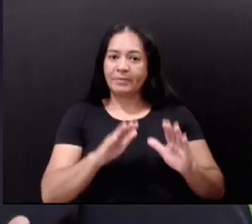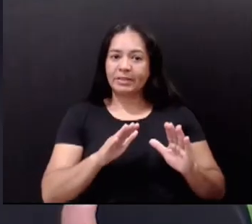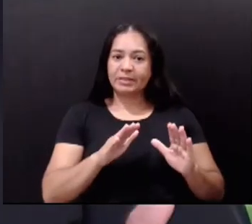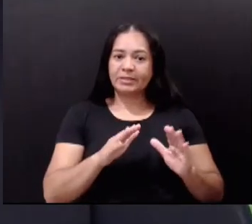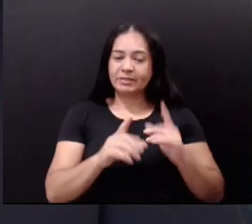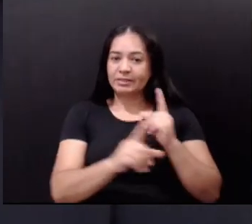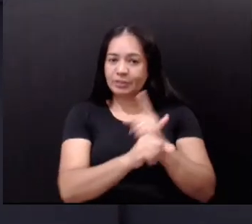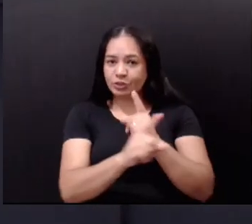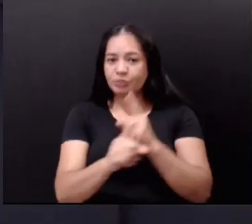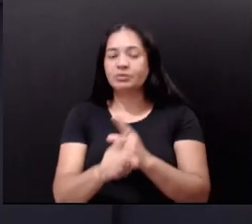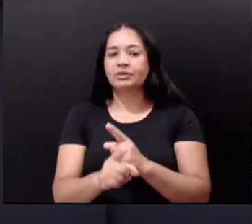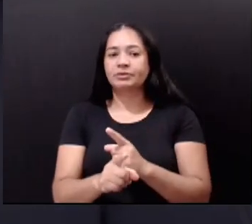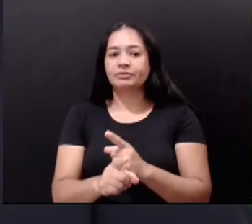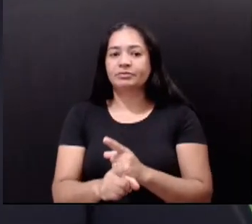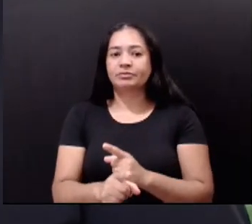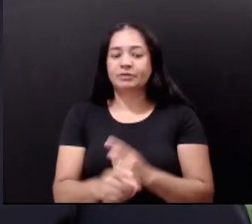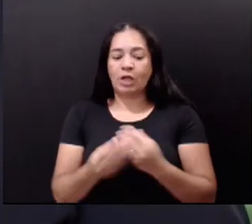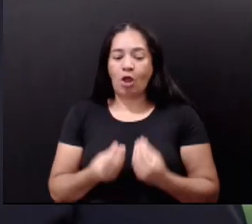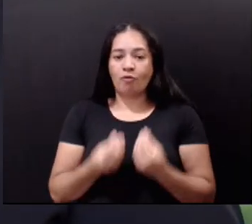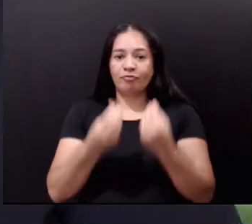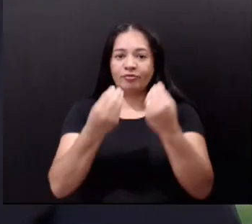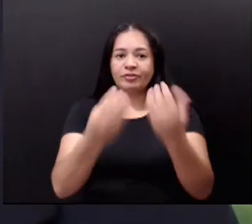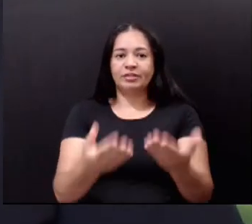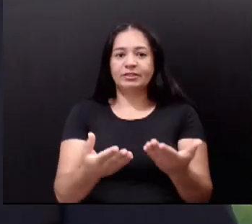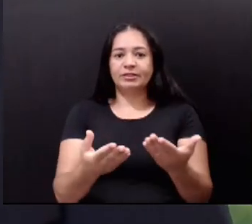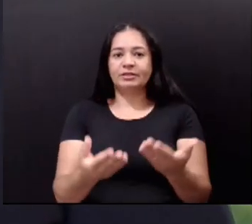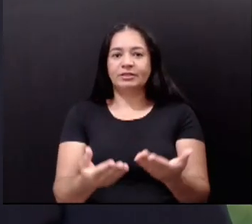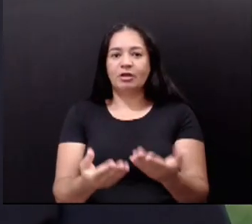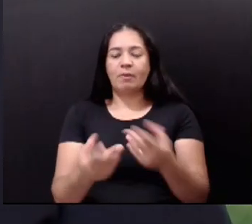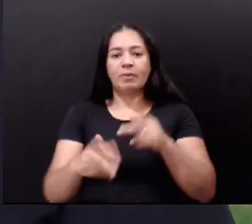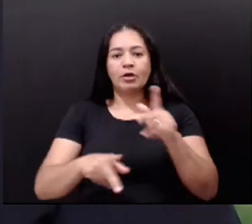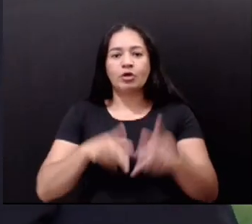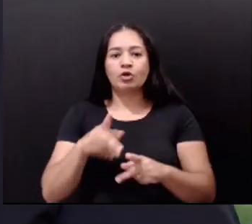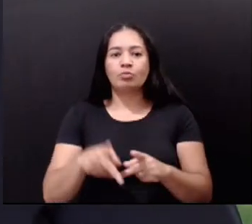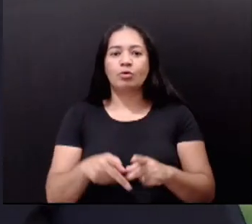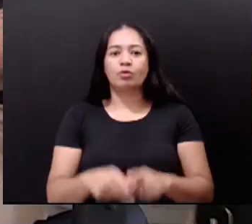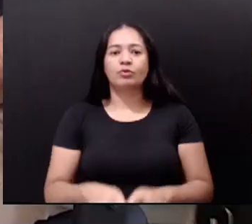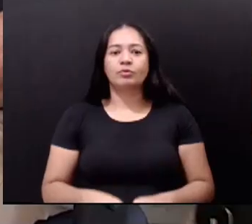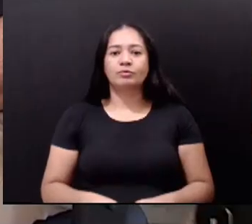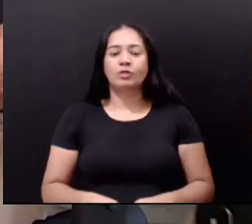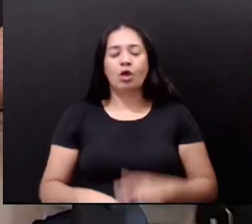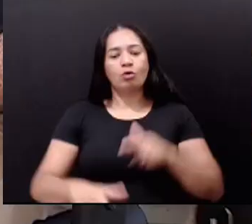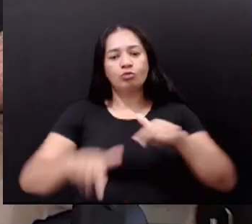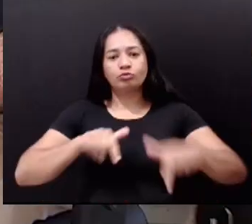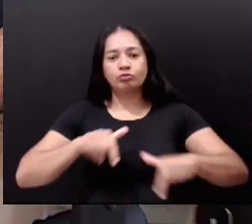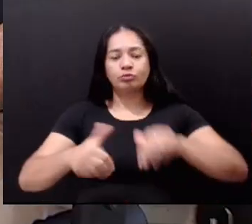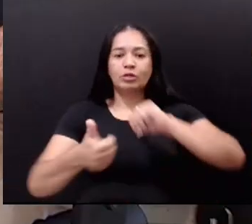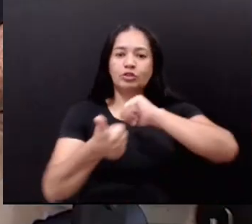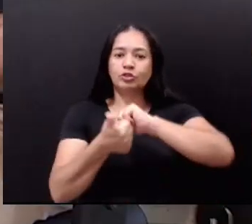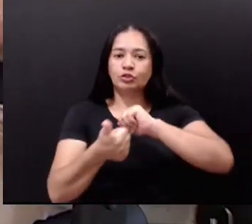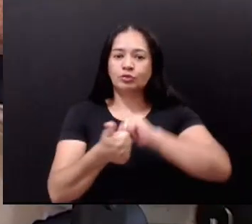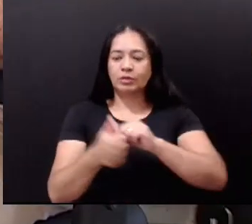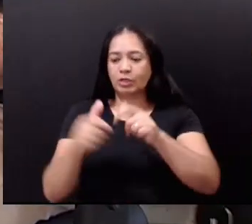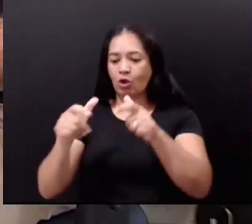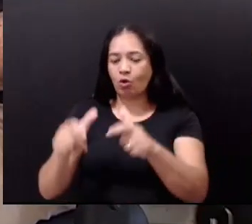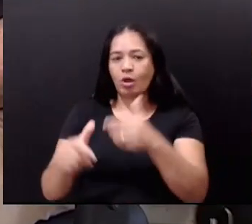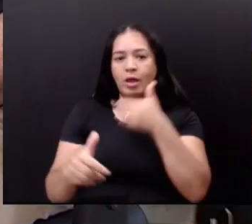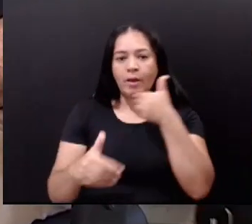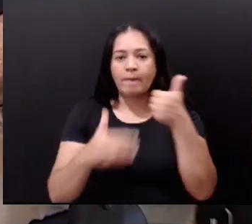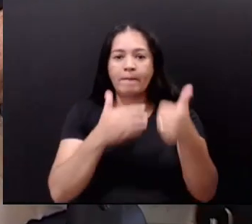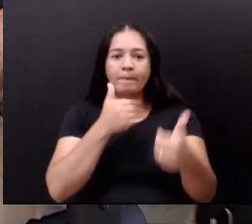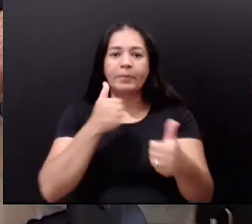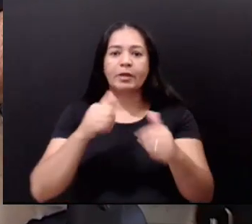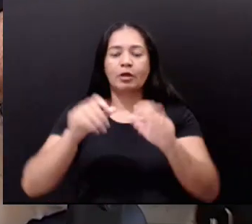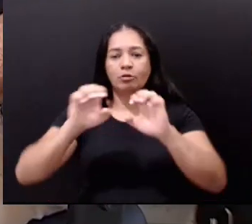Para ofertar para a população, para o usuário, um serviço de qualidade. Sim. Um espaço cada vez melhorado, com mais condições, com mais